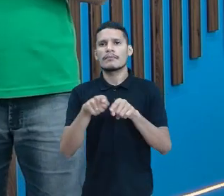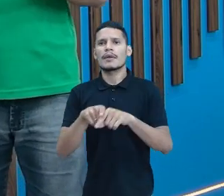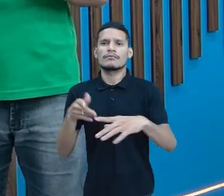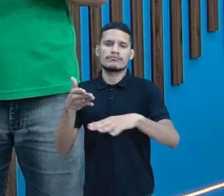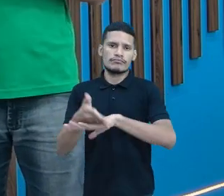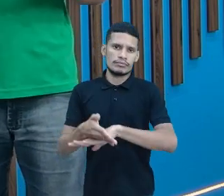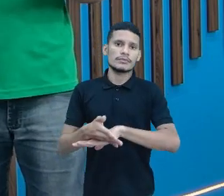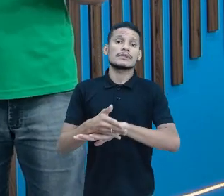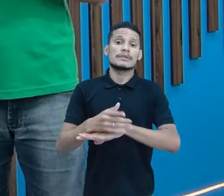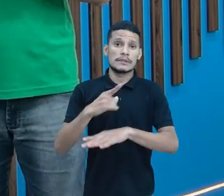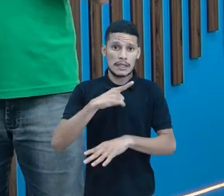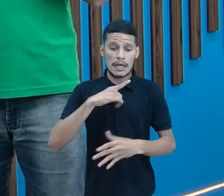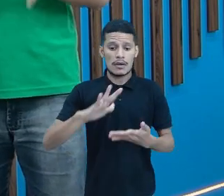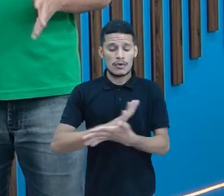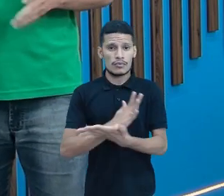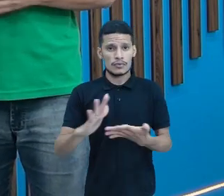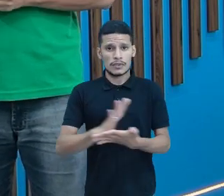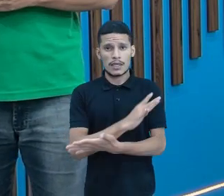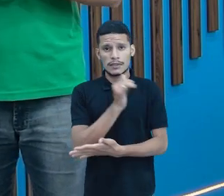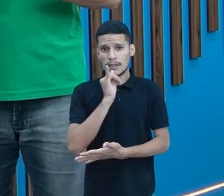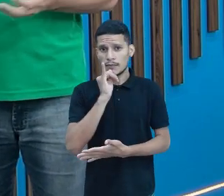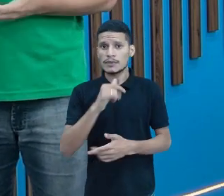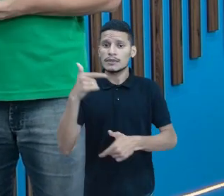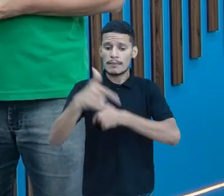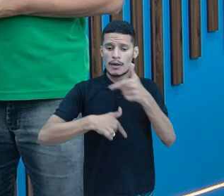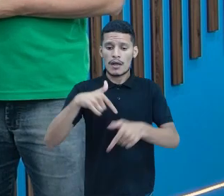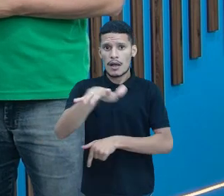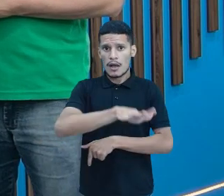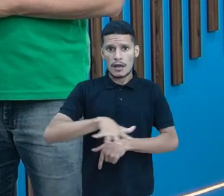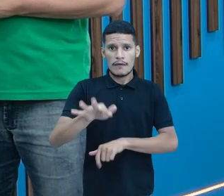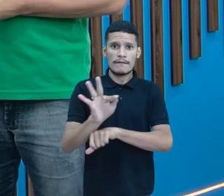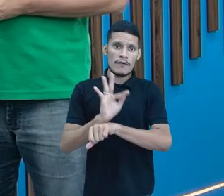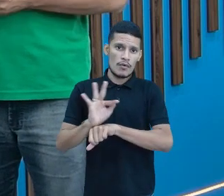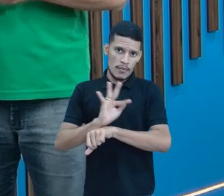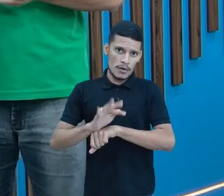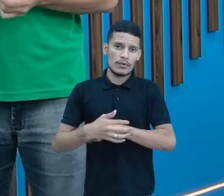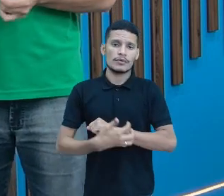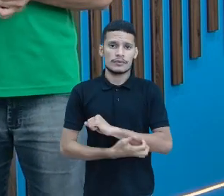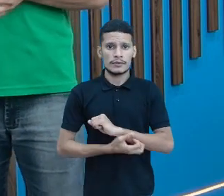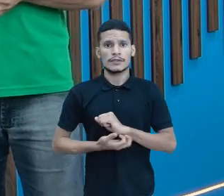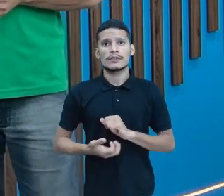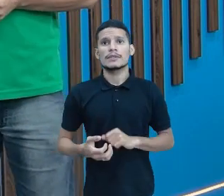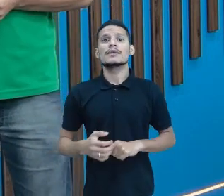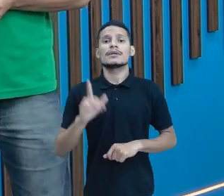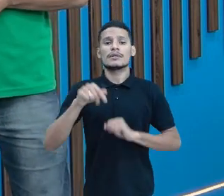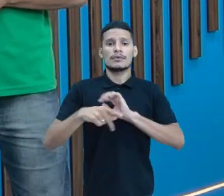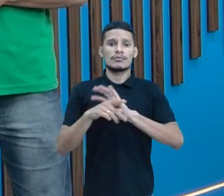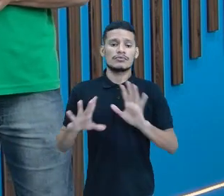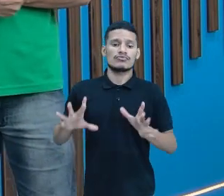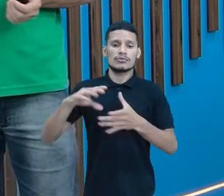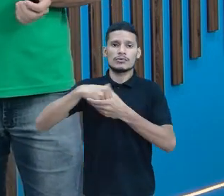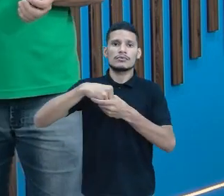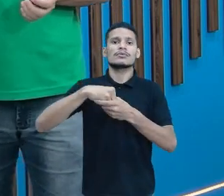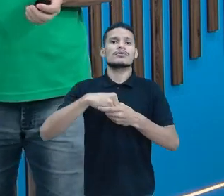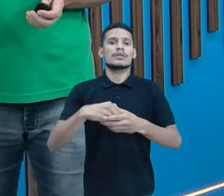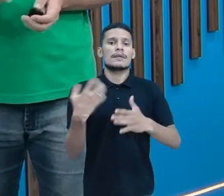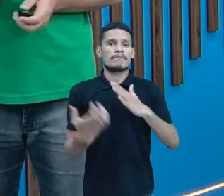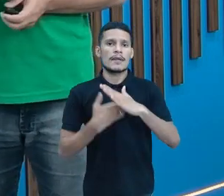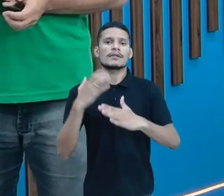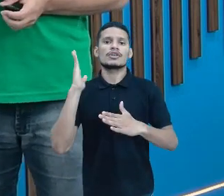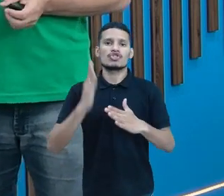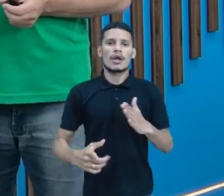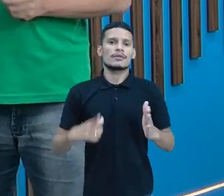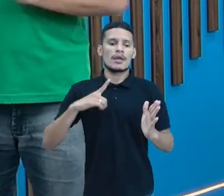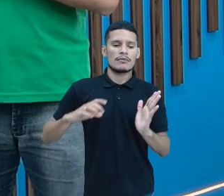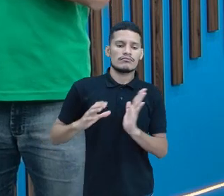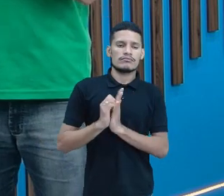aí exemplos de pessoas que trabalham, que atuam no mercado formal, tá certo? Estão associados a uma empresa com carteira assinada,